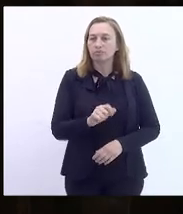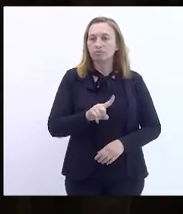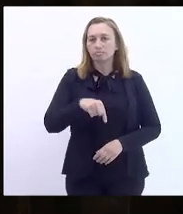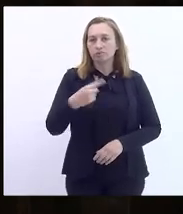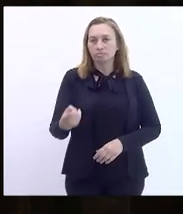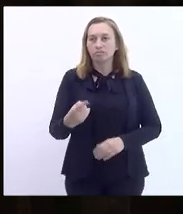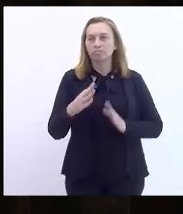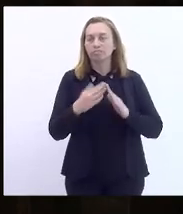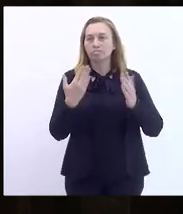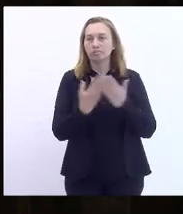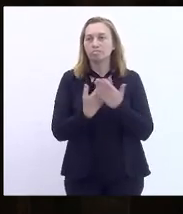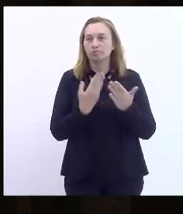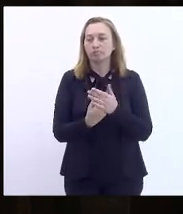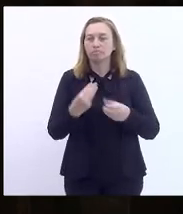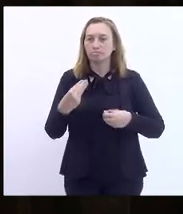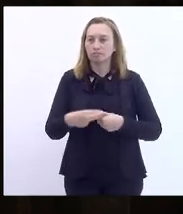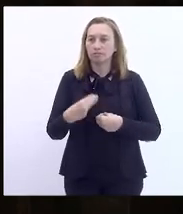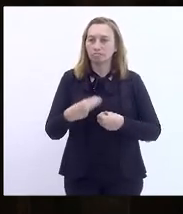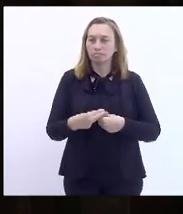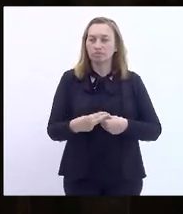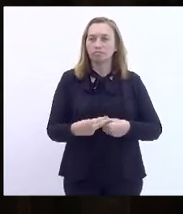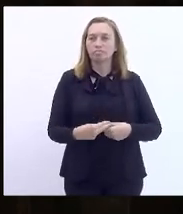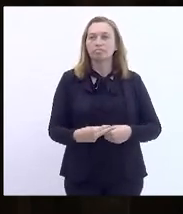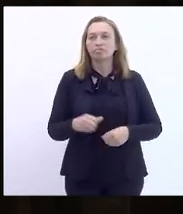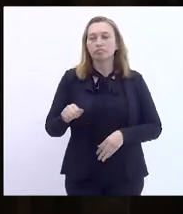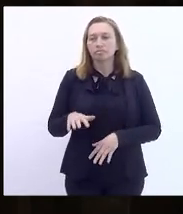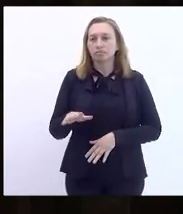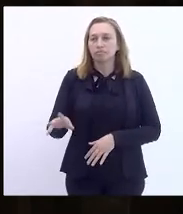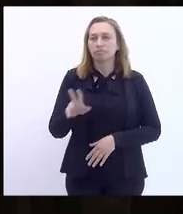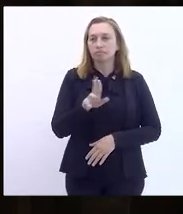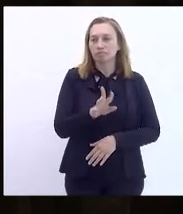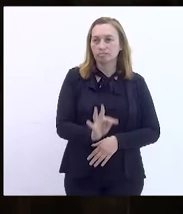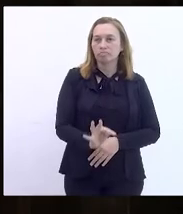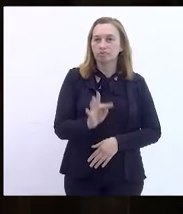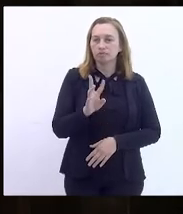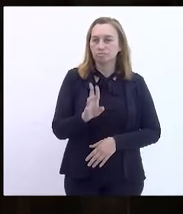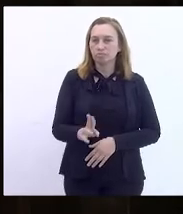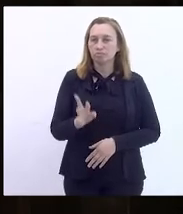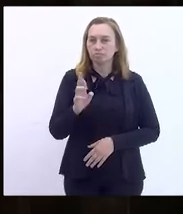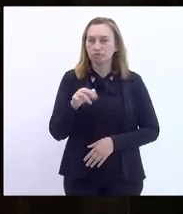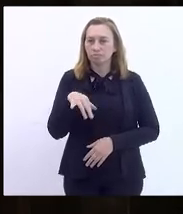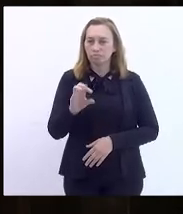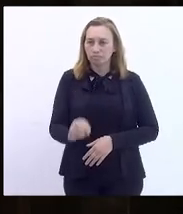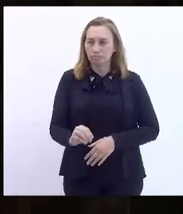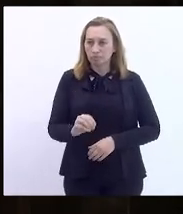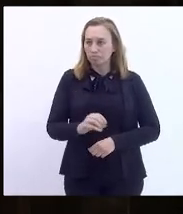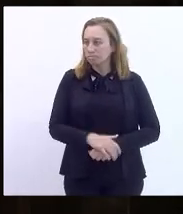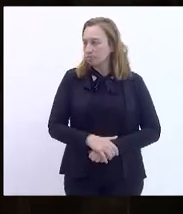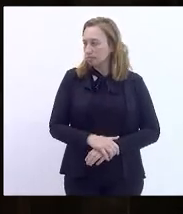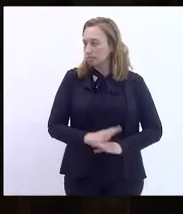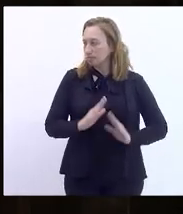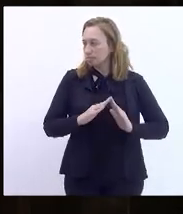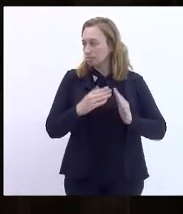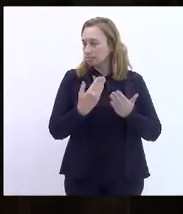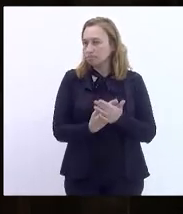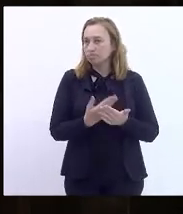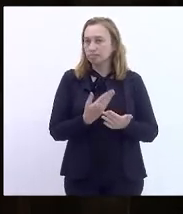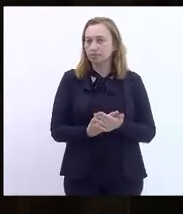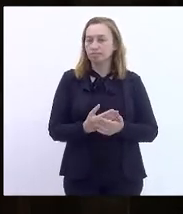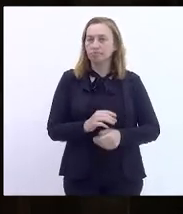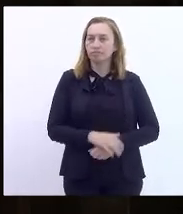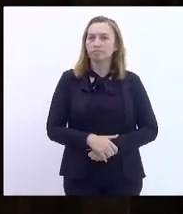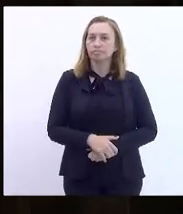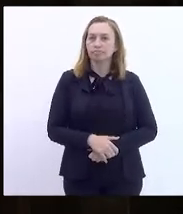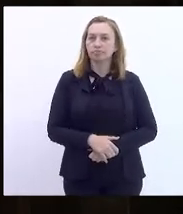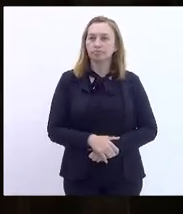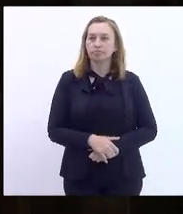numa Escola Municipal Doutor ano no Morro do Turano o gente foi lá pois com ela para criançada diretor a gente